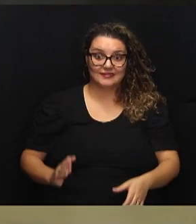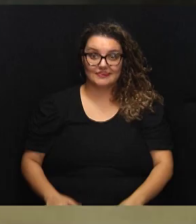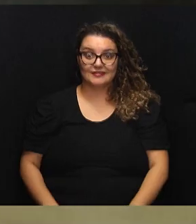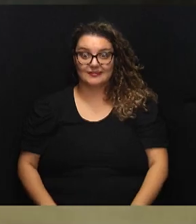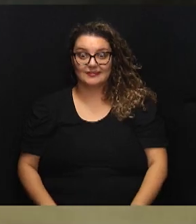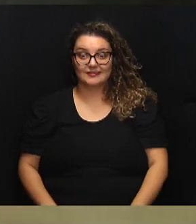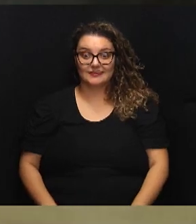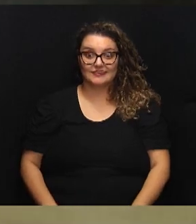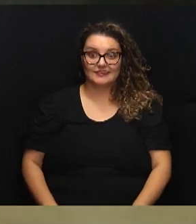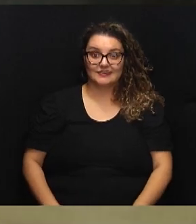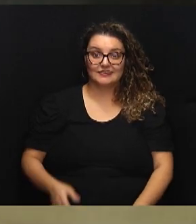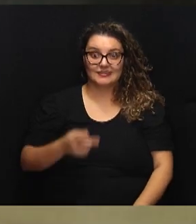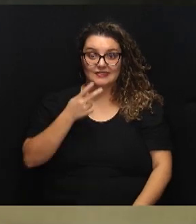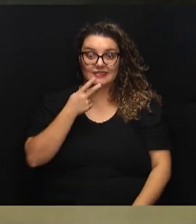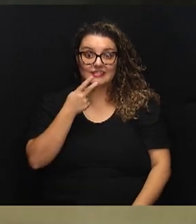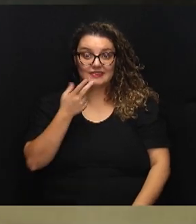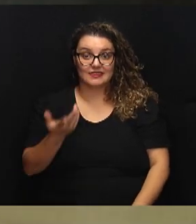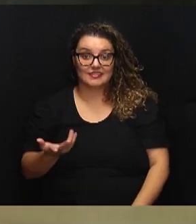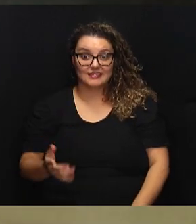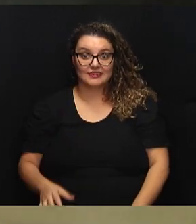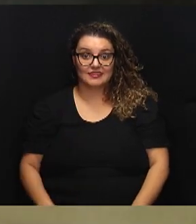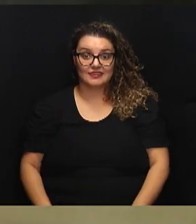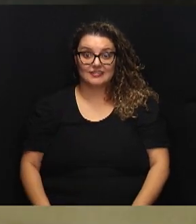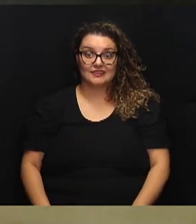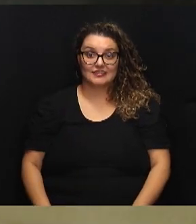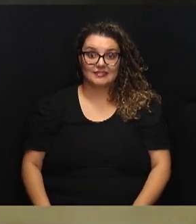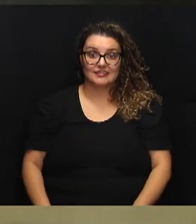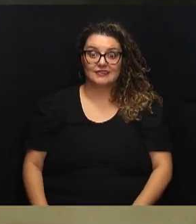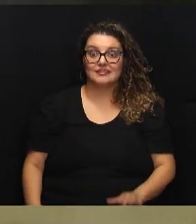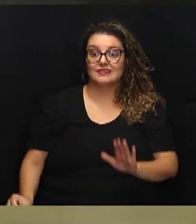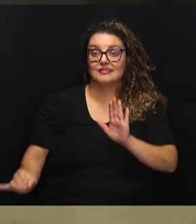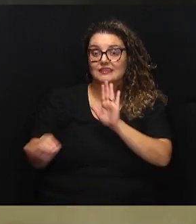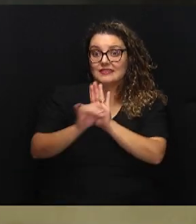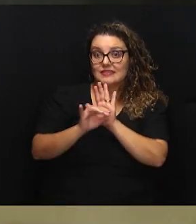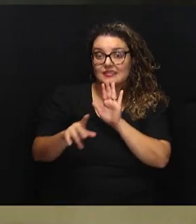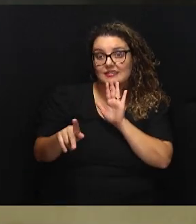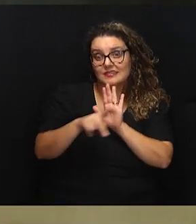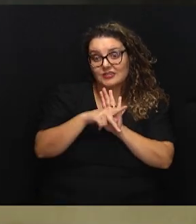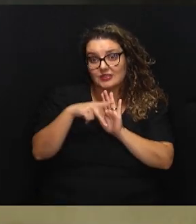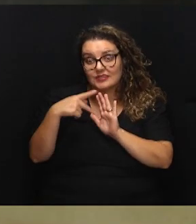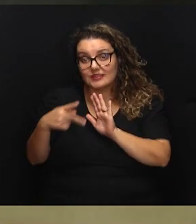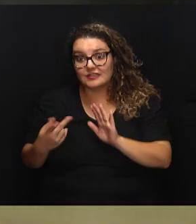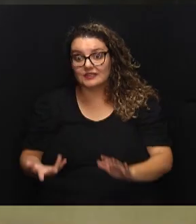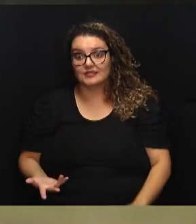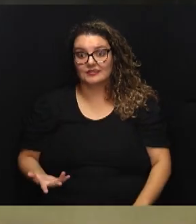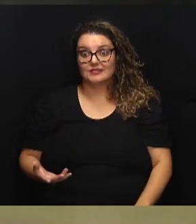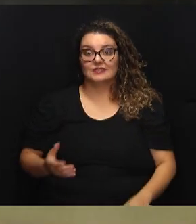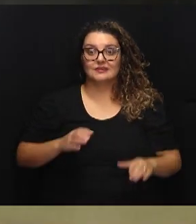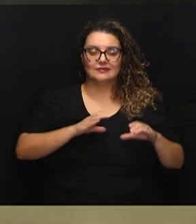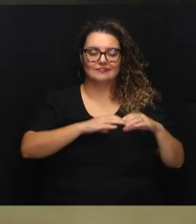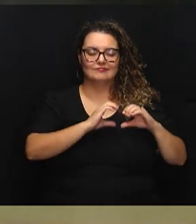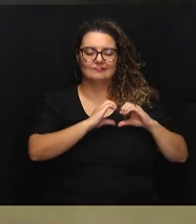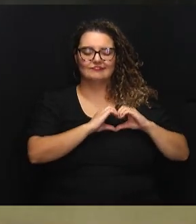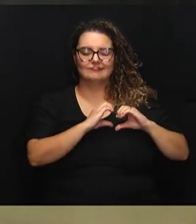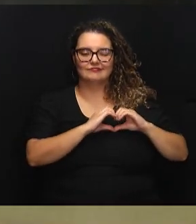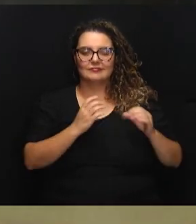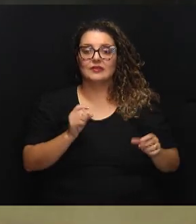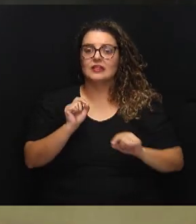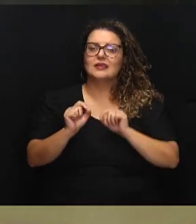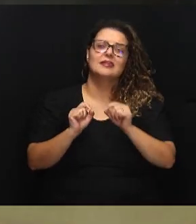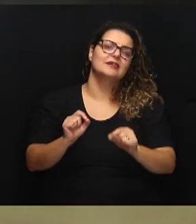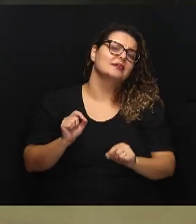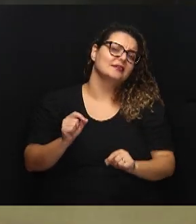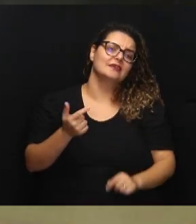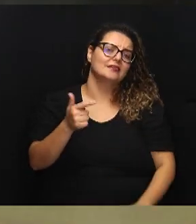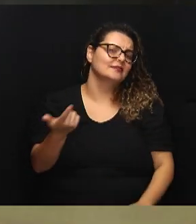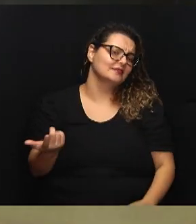fala aqui sobre a identidade, o pertencimento, né, o seu time de coração. Quem é que não tem um time